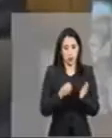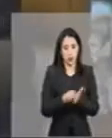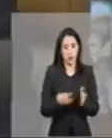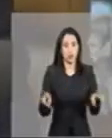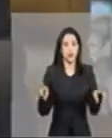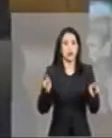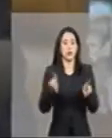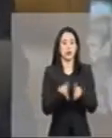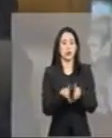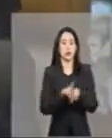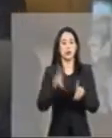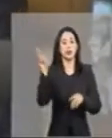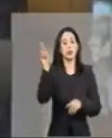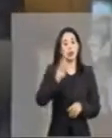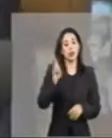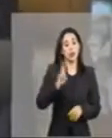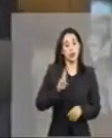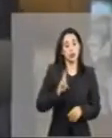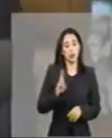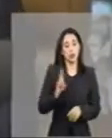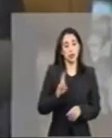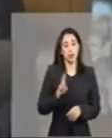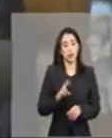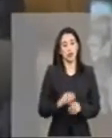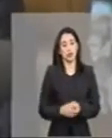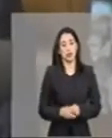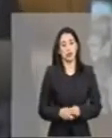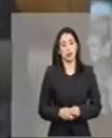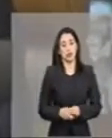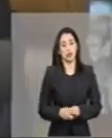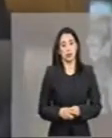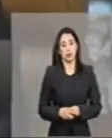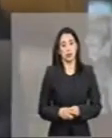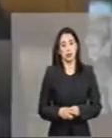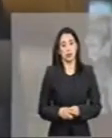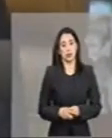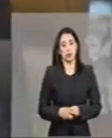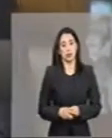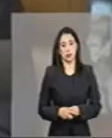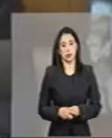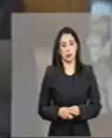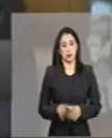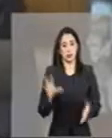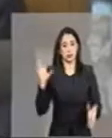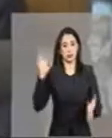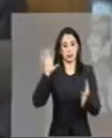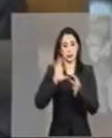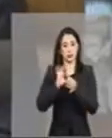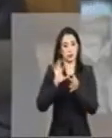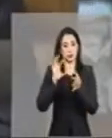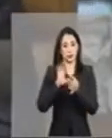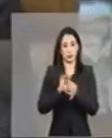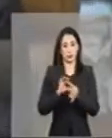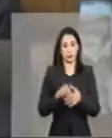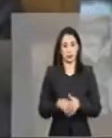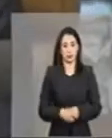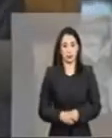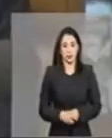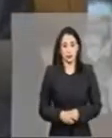em razão, propter officium, e em razão e em conexão com a